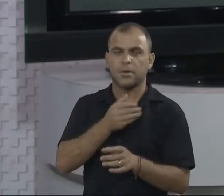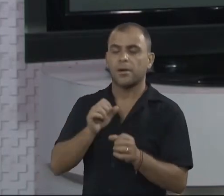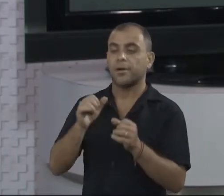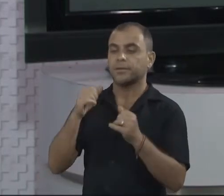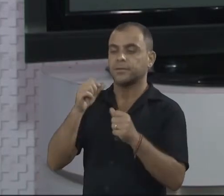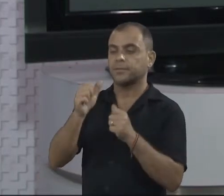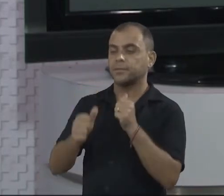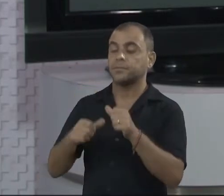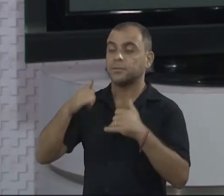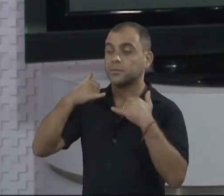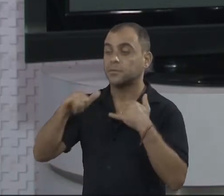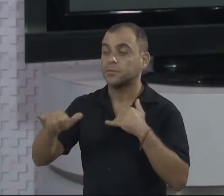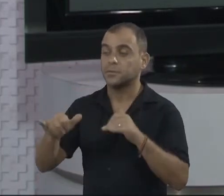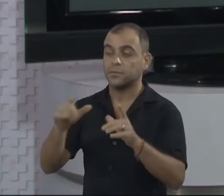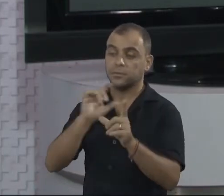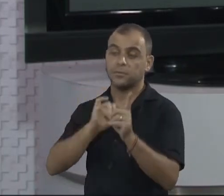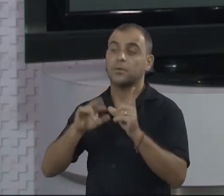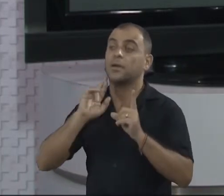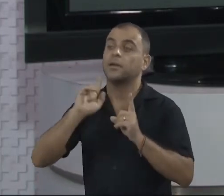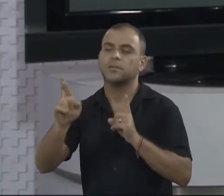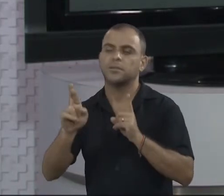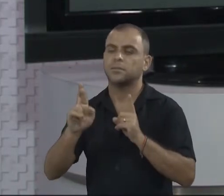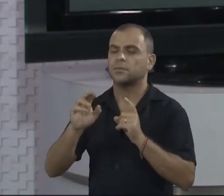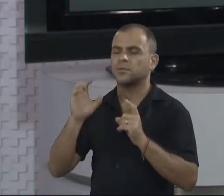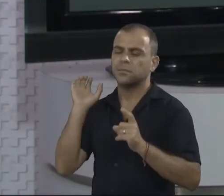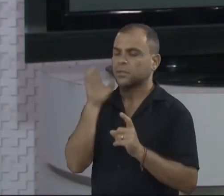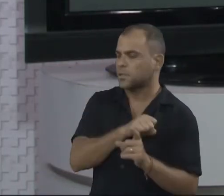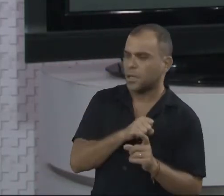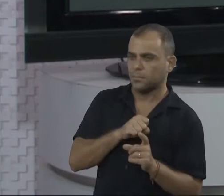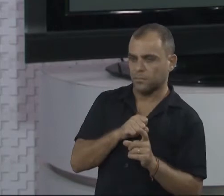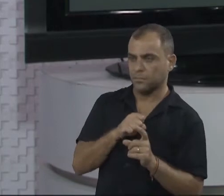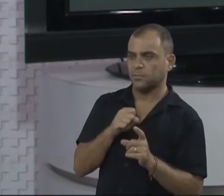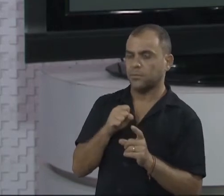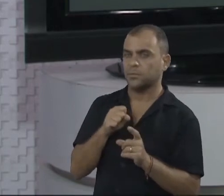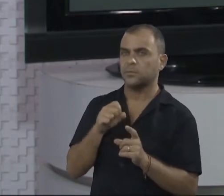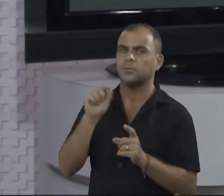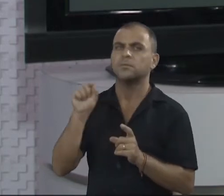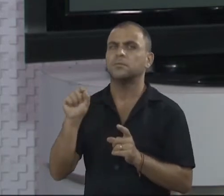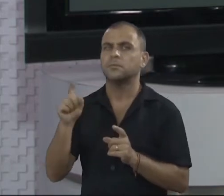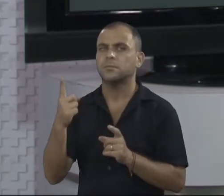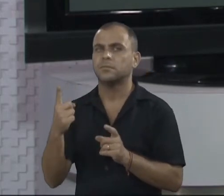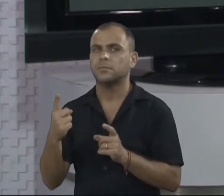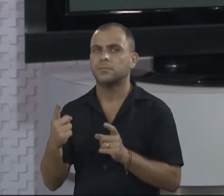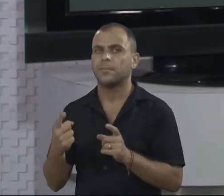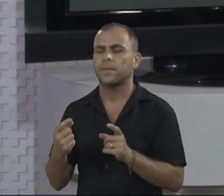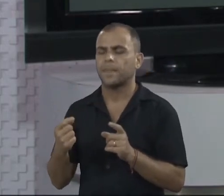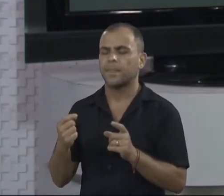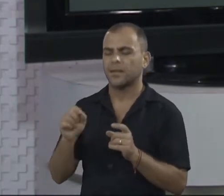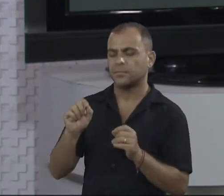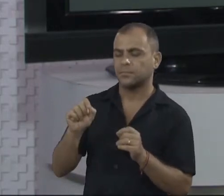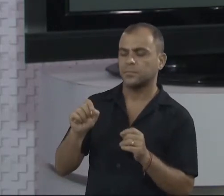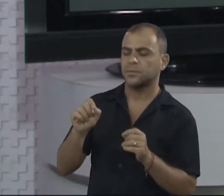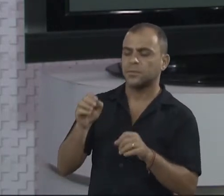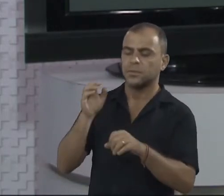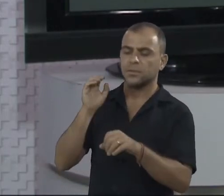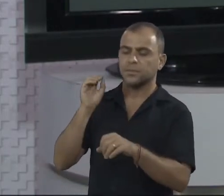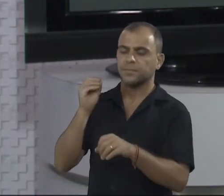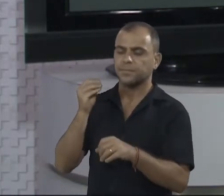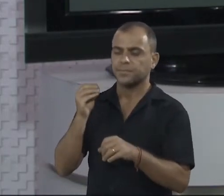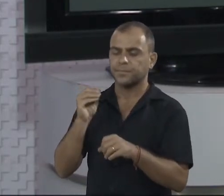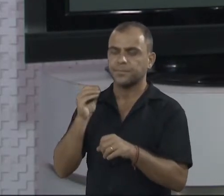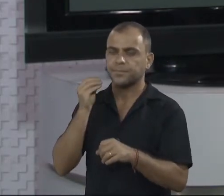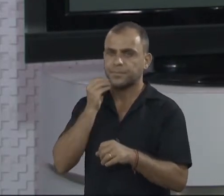muito rápido e vai gerar uma resposta mais rápida ainda. Aliás, uma dica. Quando vocês forem testar se algo está